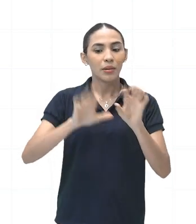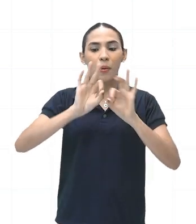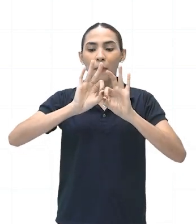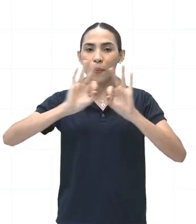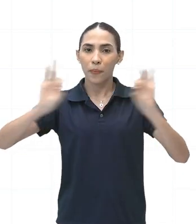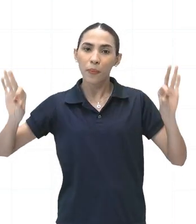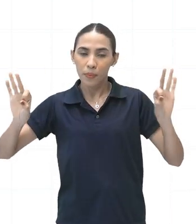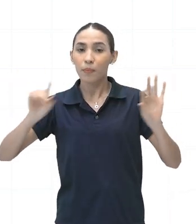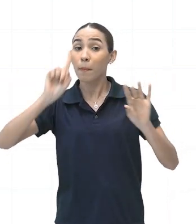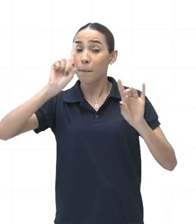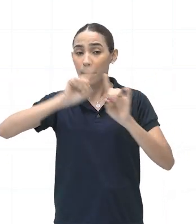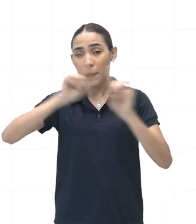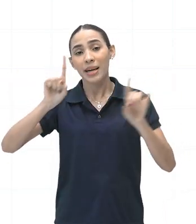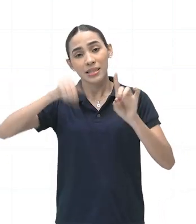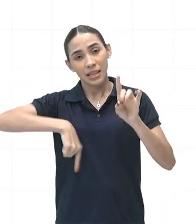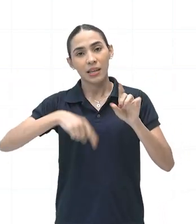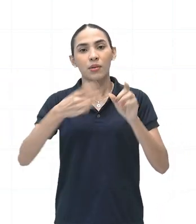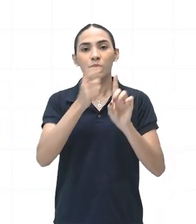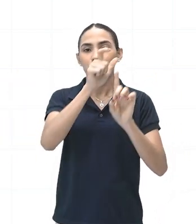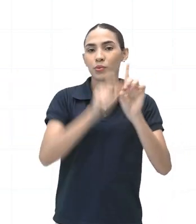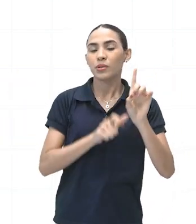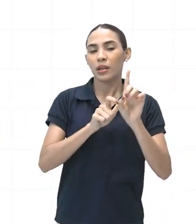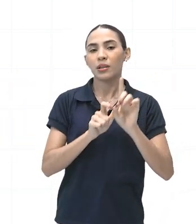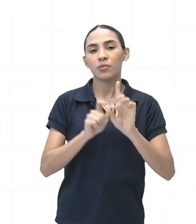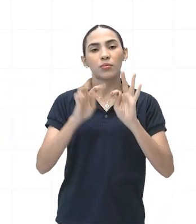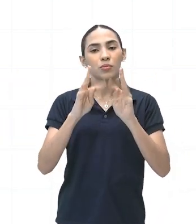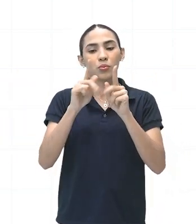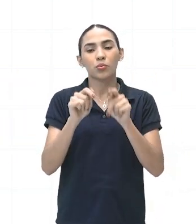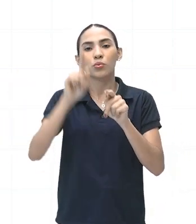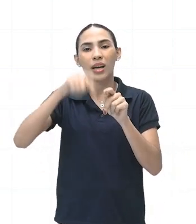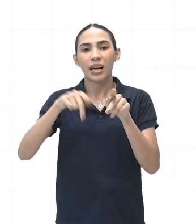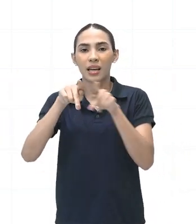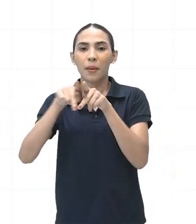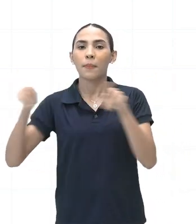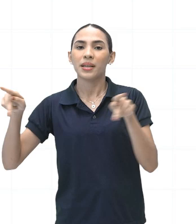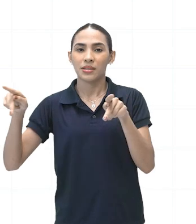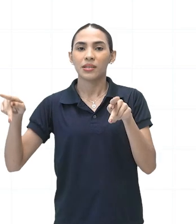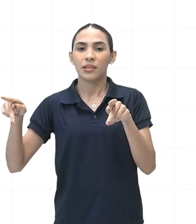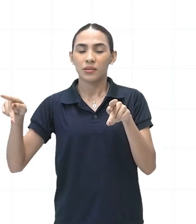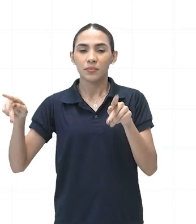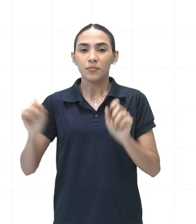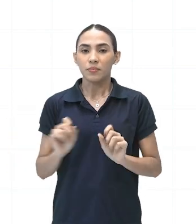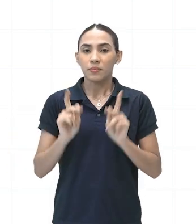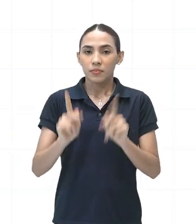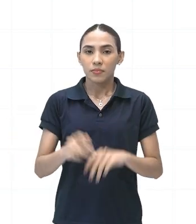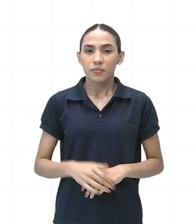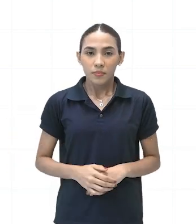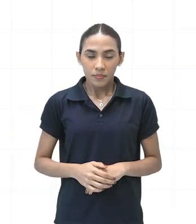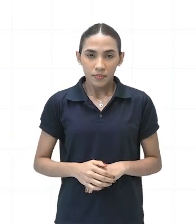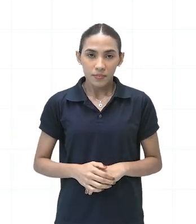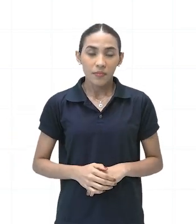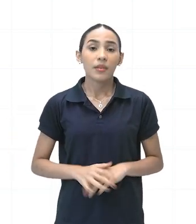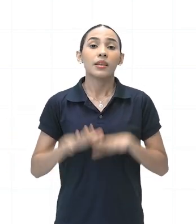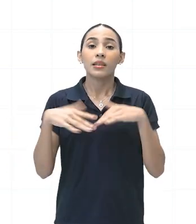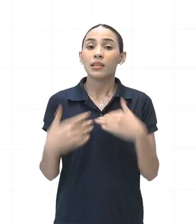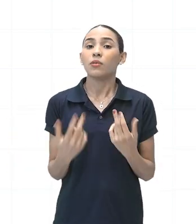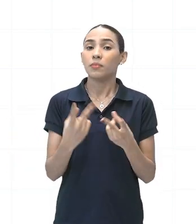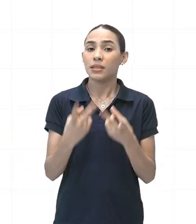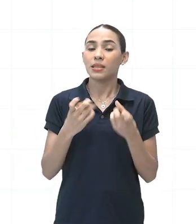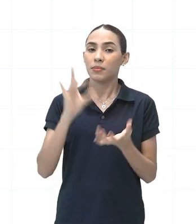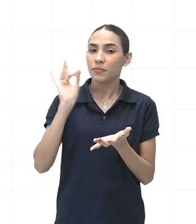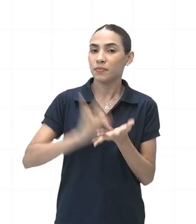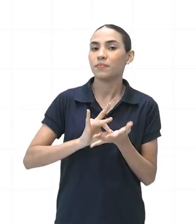este é o sujeito da oração. E aí, definir o sujeito, todo o restante é predicado, tá bom? Então, notem que,